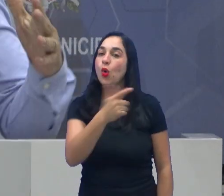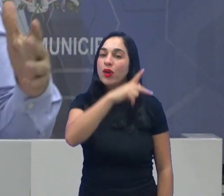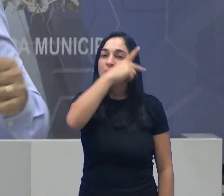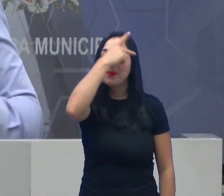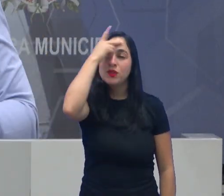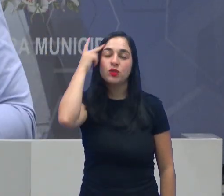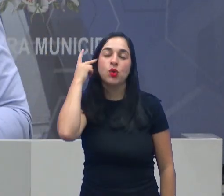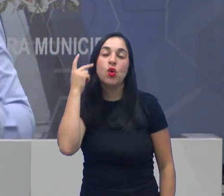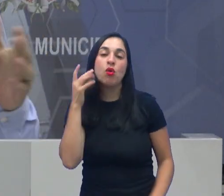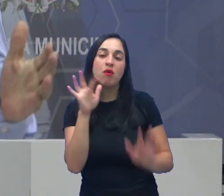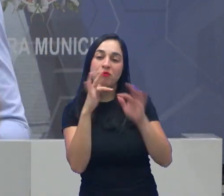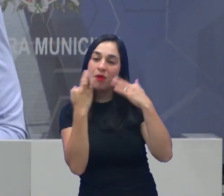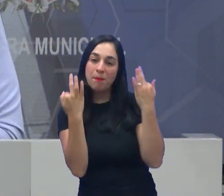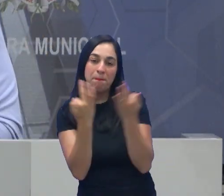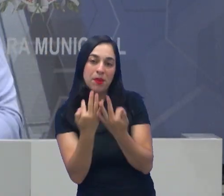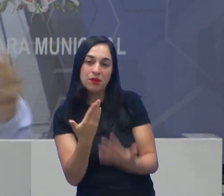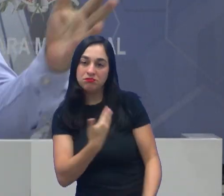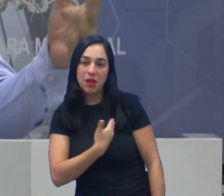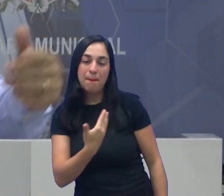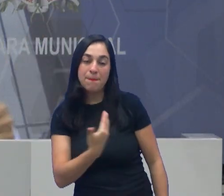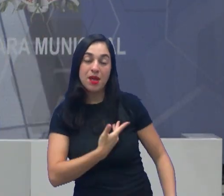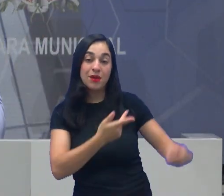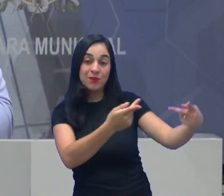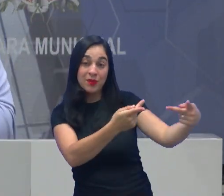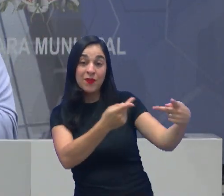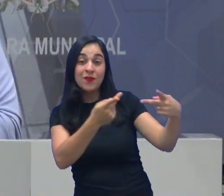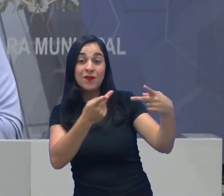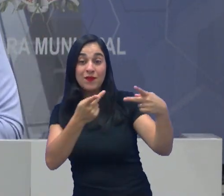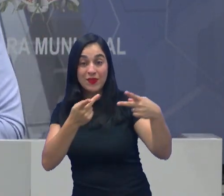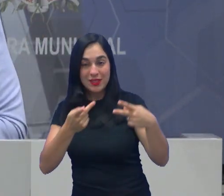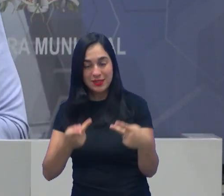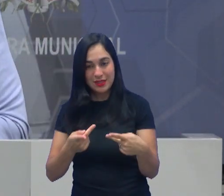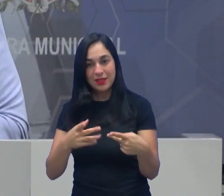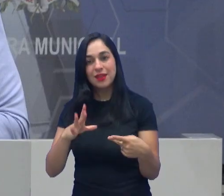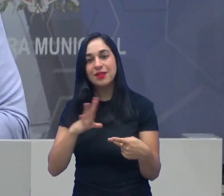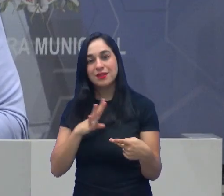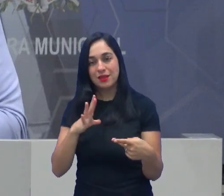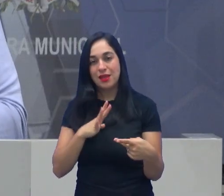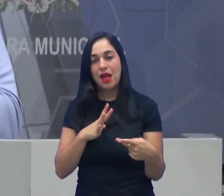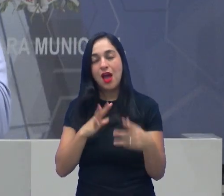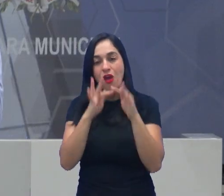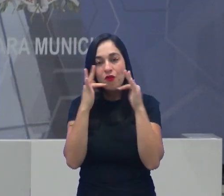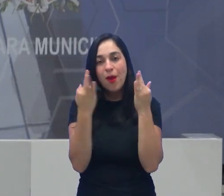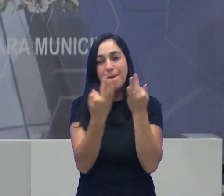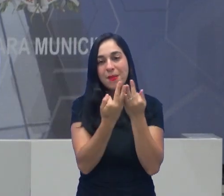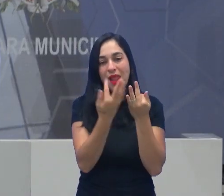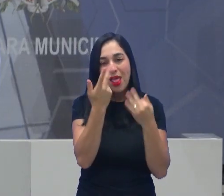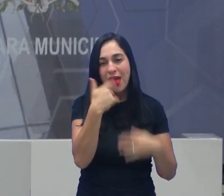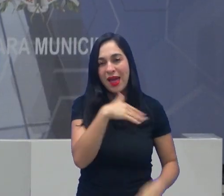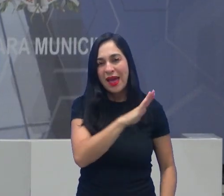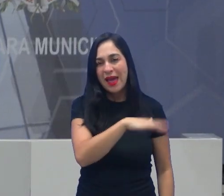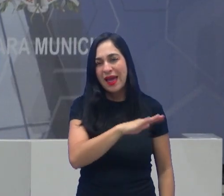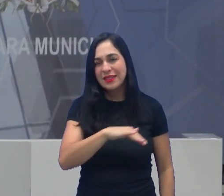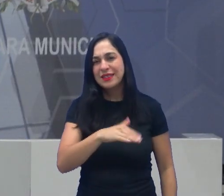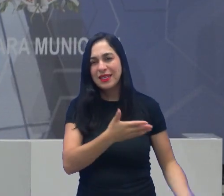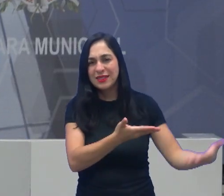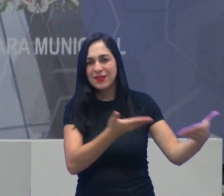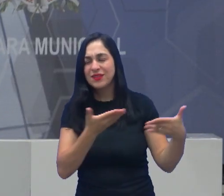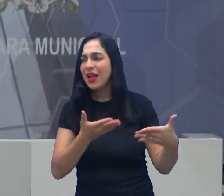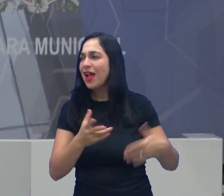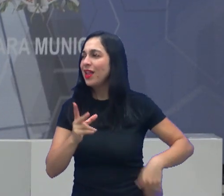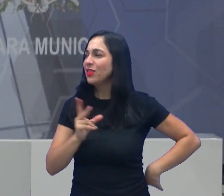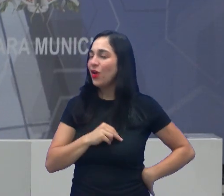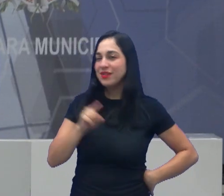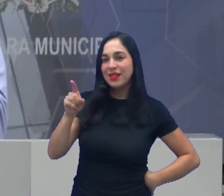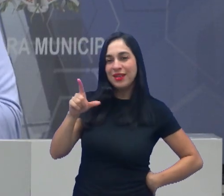conhecido, um amigo, vem visitar a sua cidade, traz as suas crianças e fala para você assim, poxa, eu vi que tem um parquinho